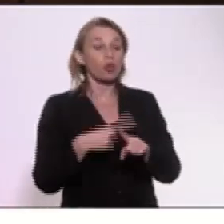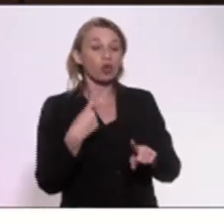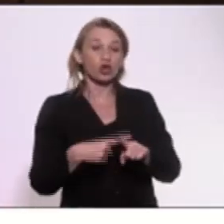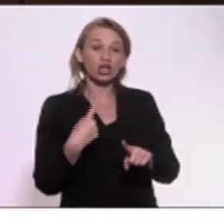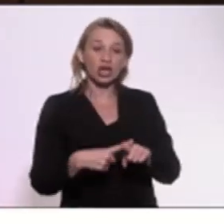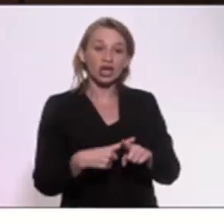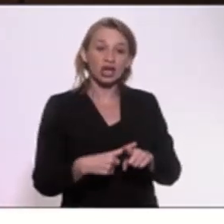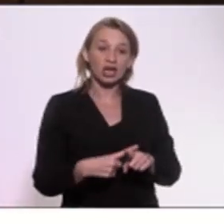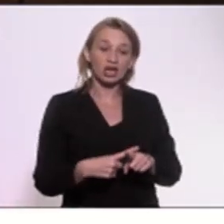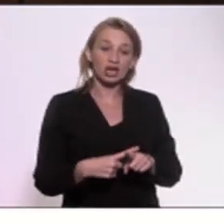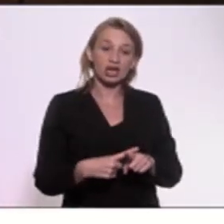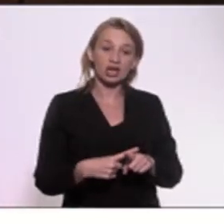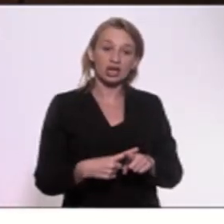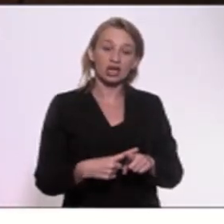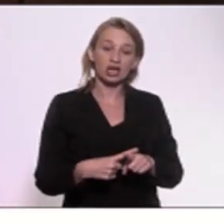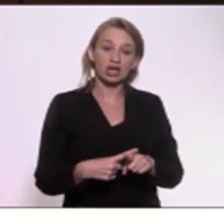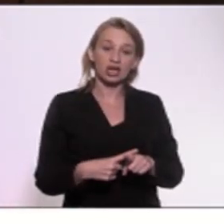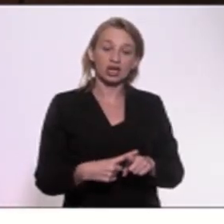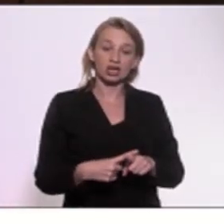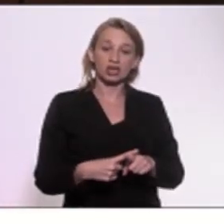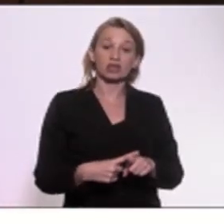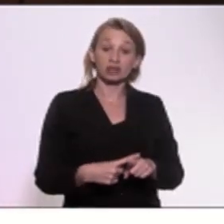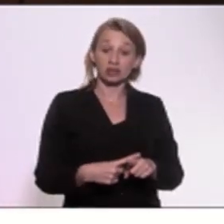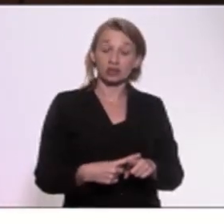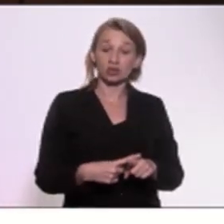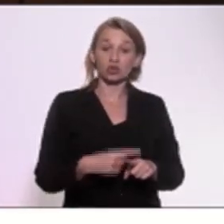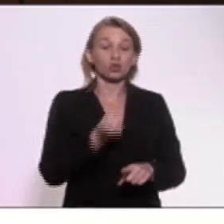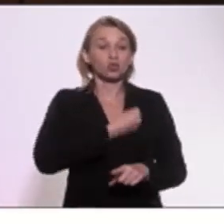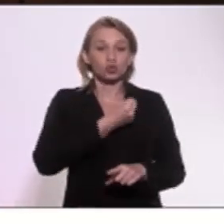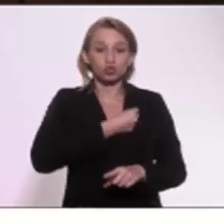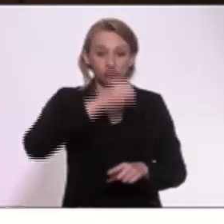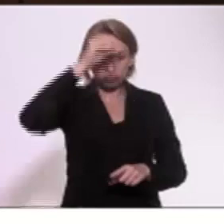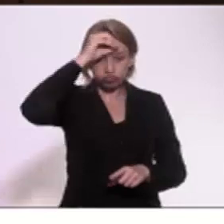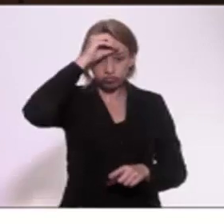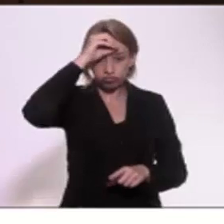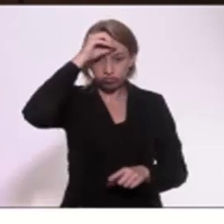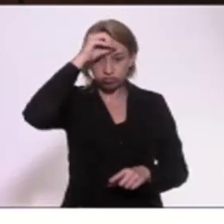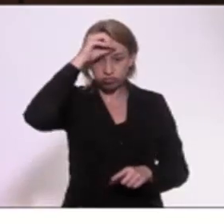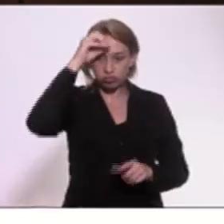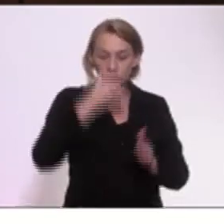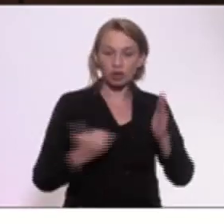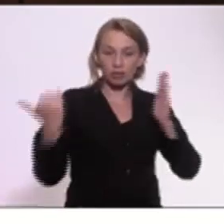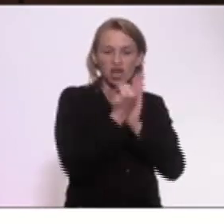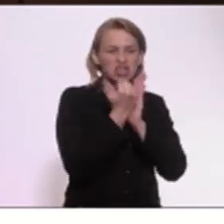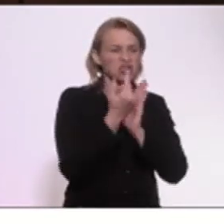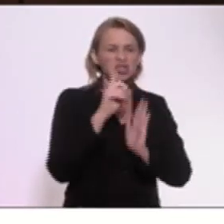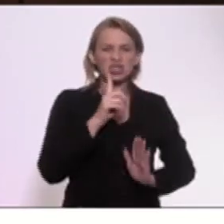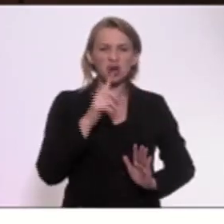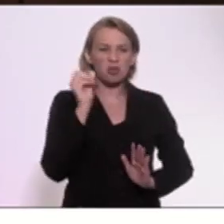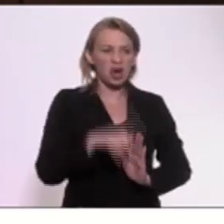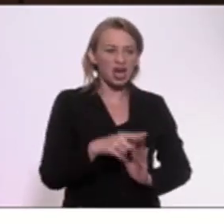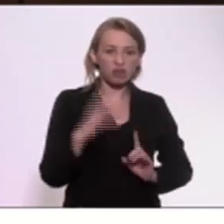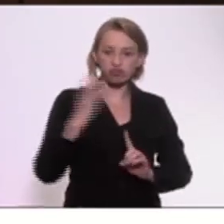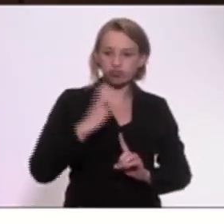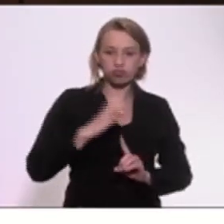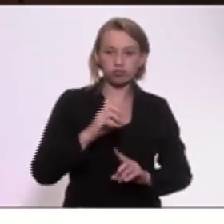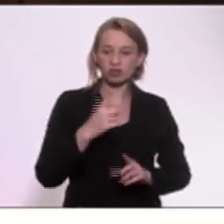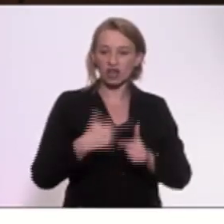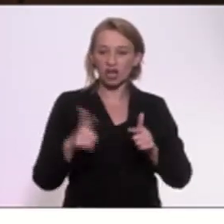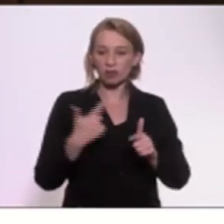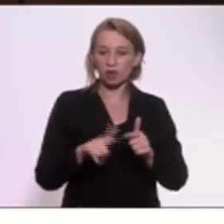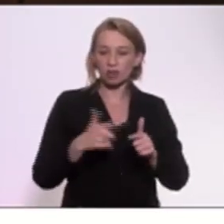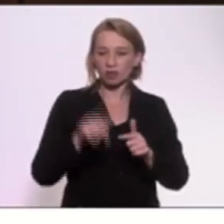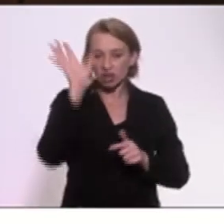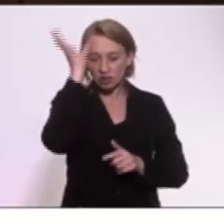evasão estão altos. Não é com resposta autoritária que vai se resolver esse problema. Então fica